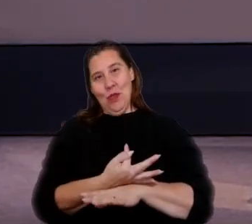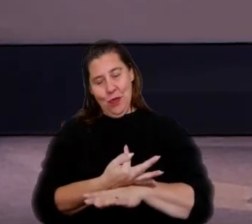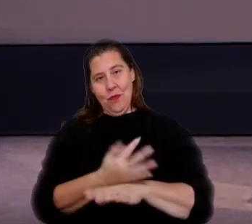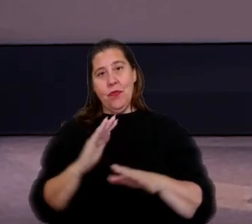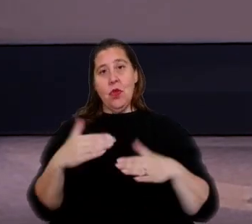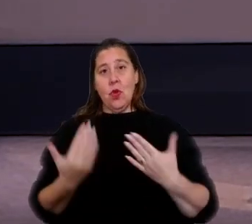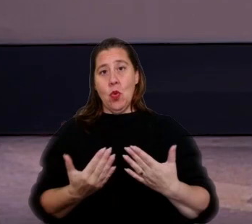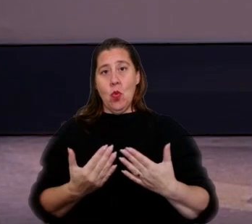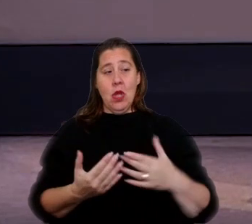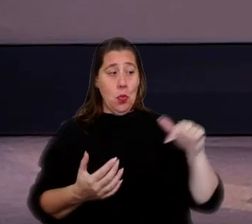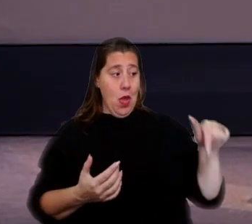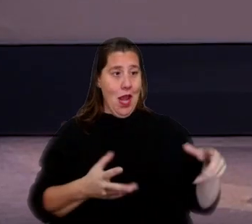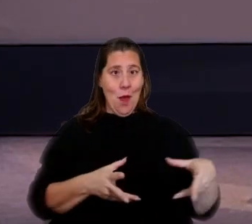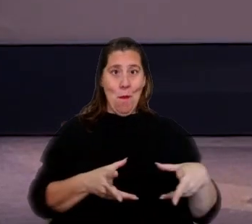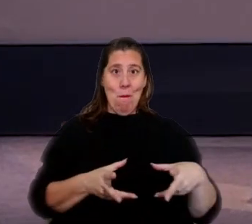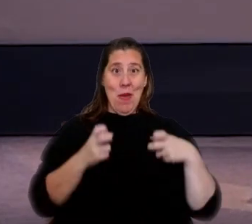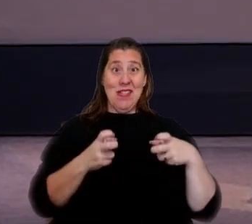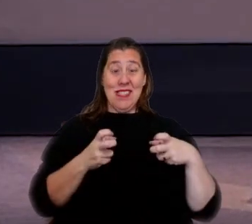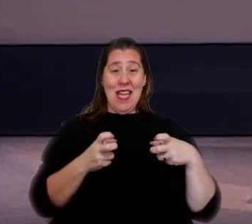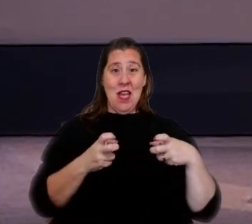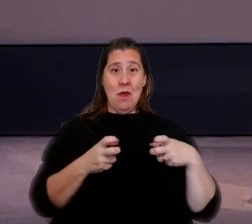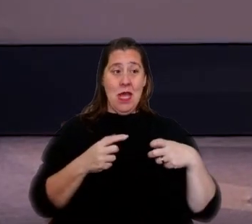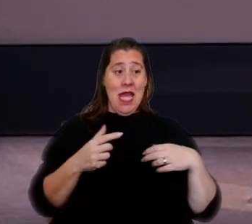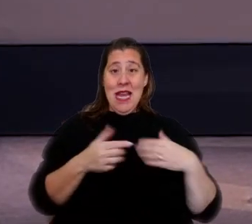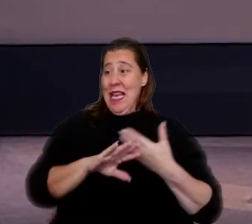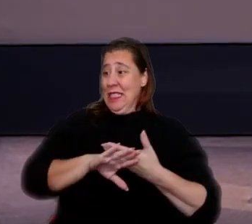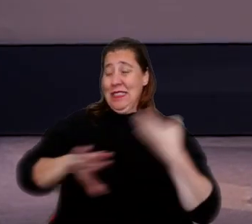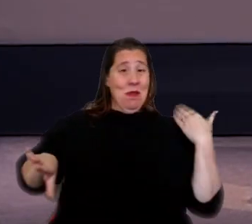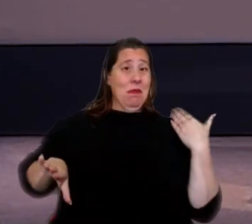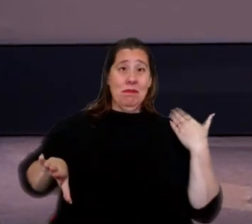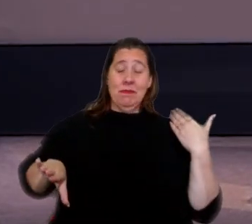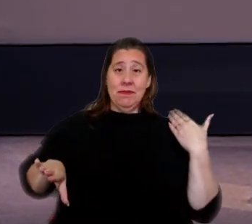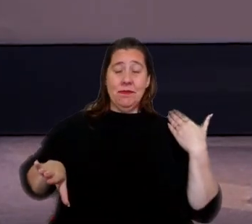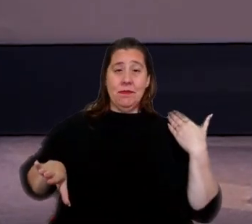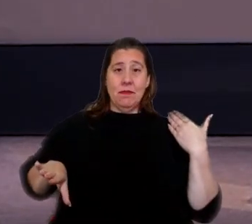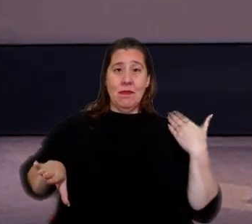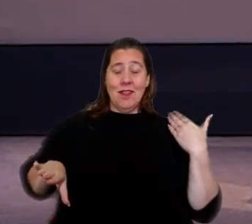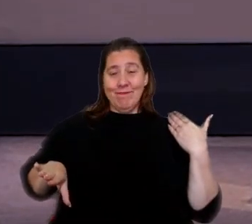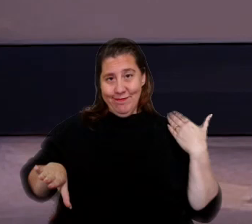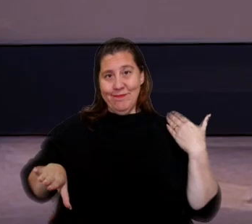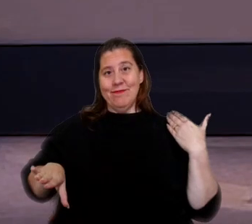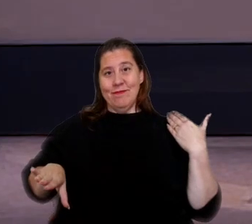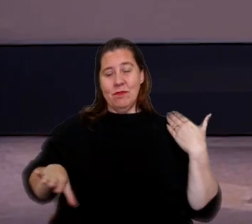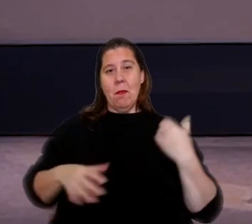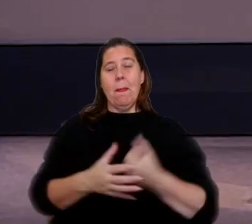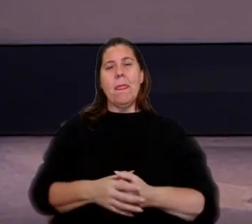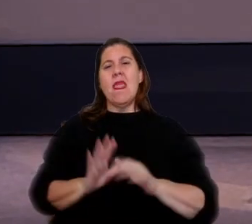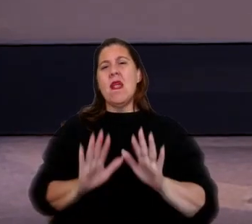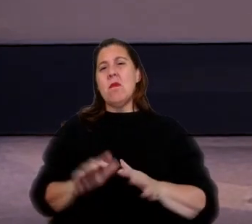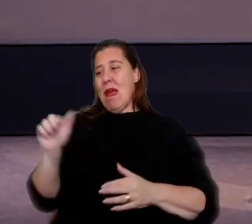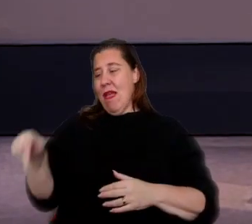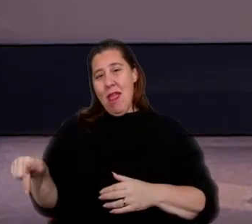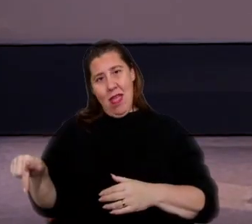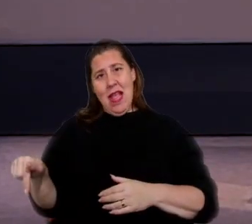intolerável. Quando o Léo se dá conta do fechamento, ele quer romper esse fechamento e se afasta do